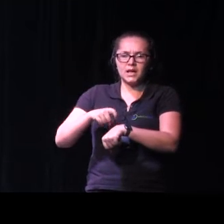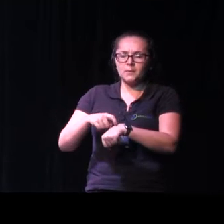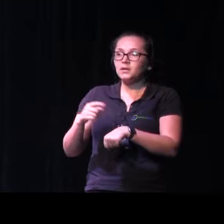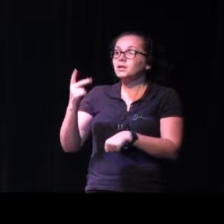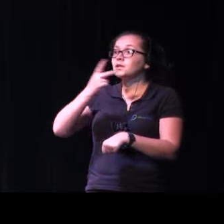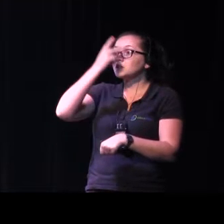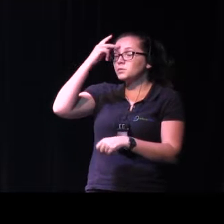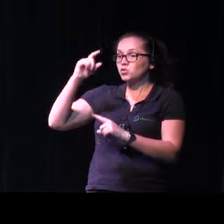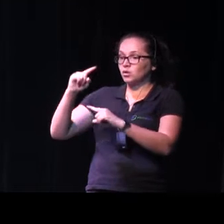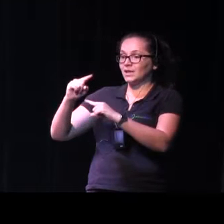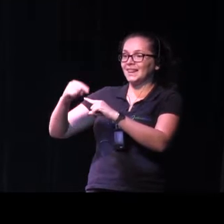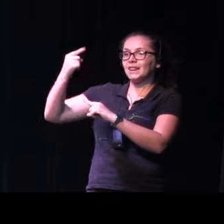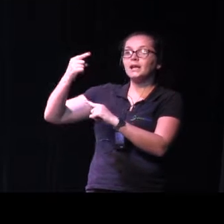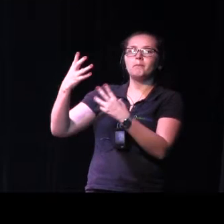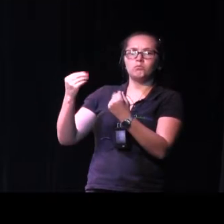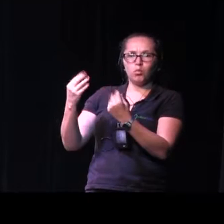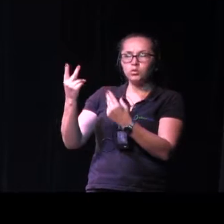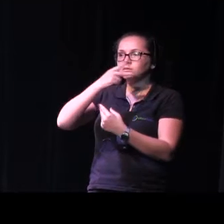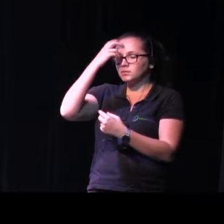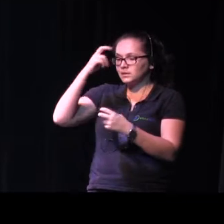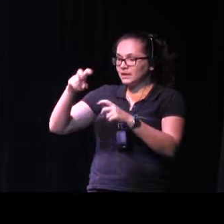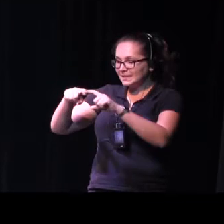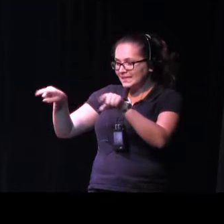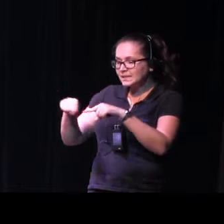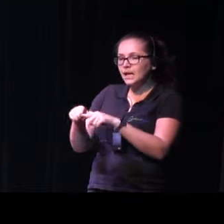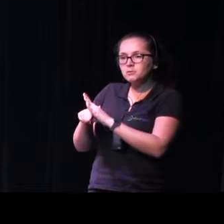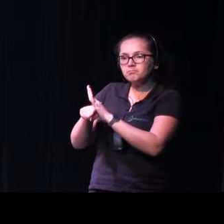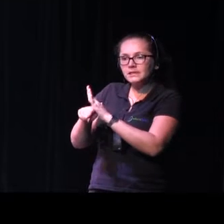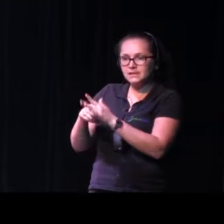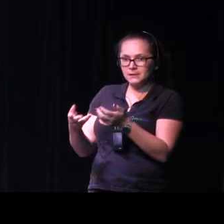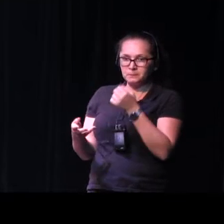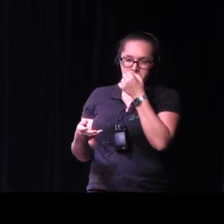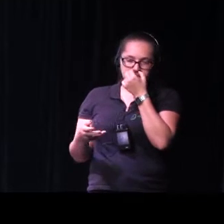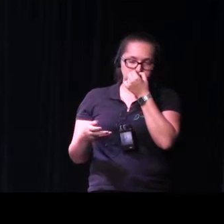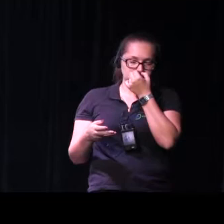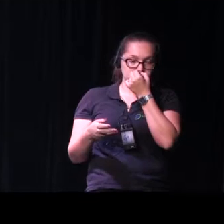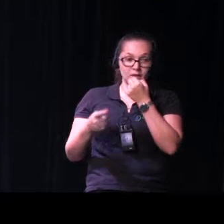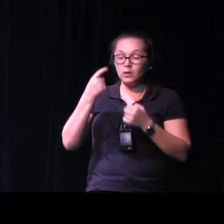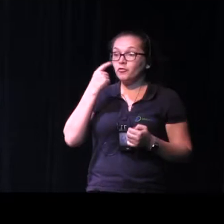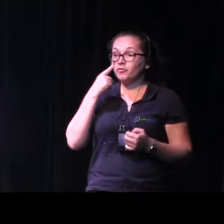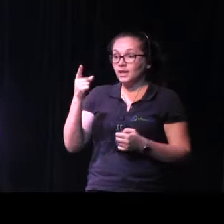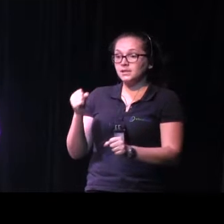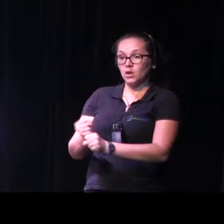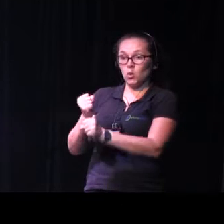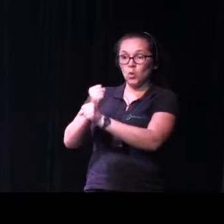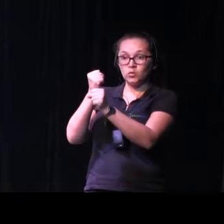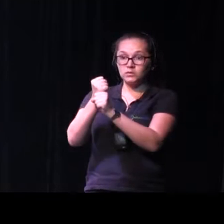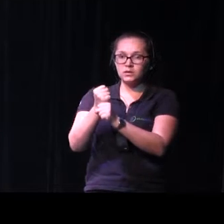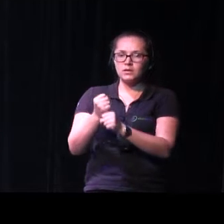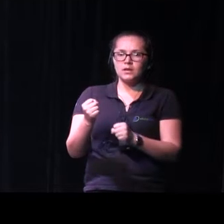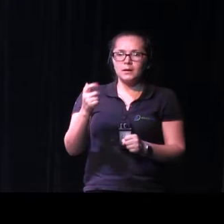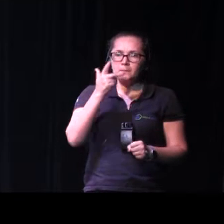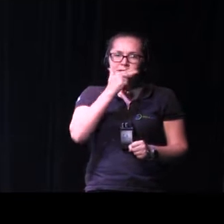pouco tempo e poucas pessoas que ficavam muito tempo nas salas de pesquisa. Então, ver como